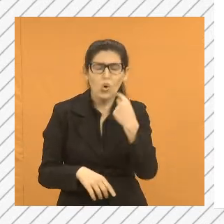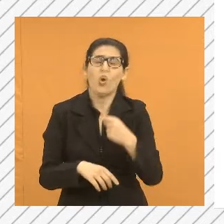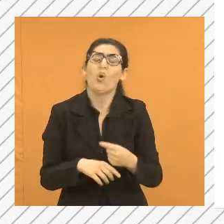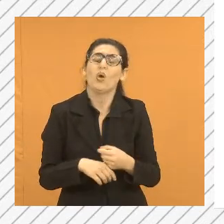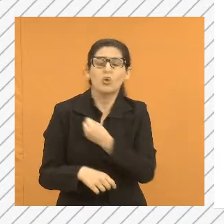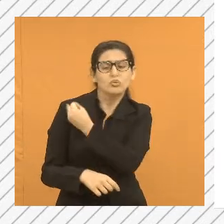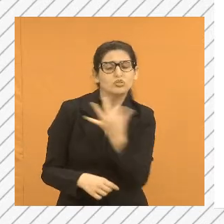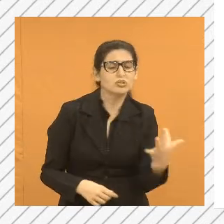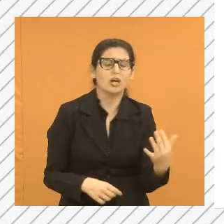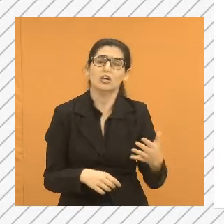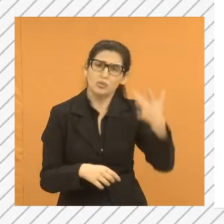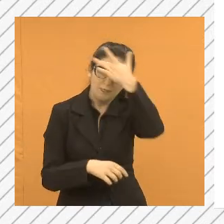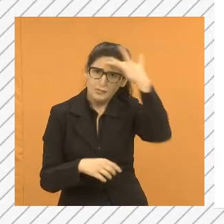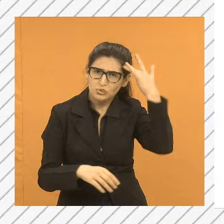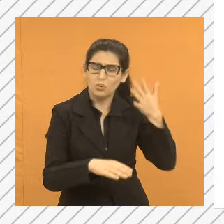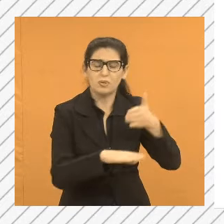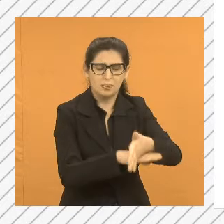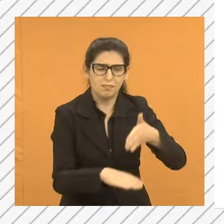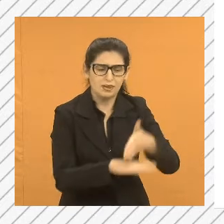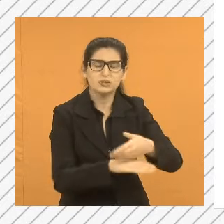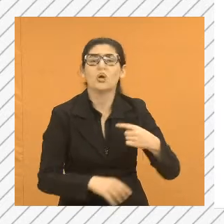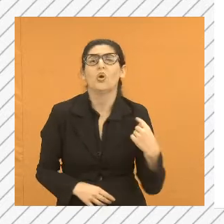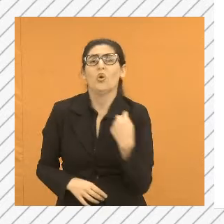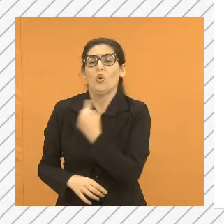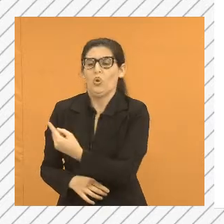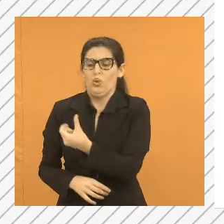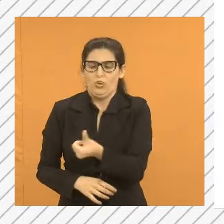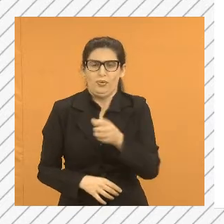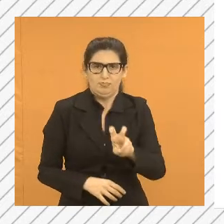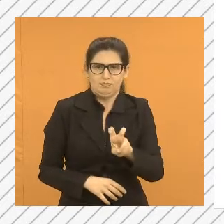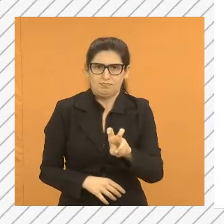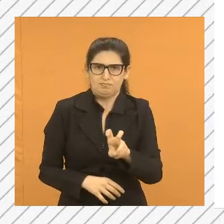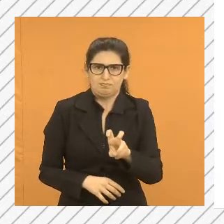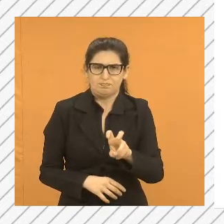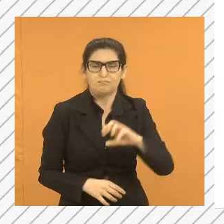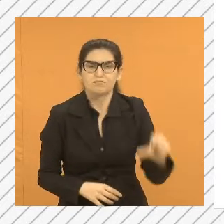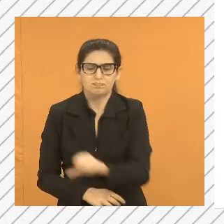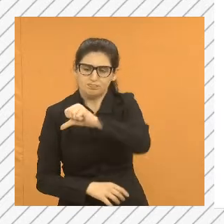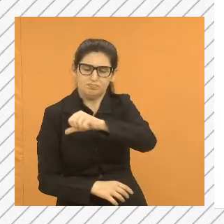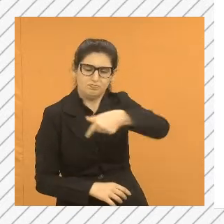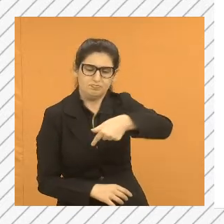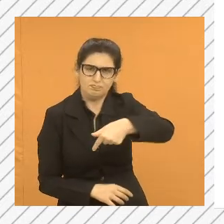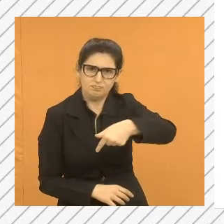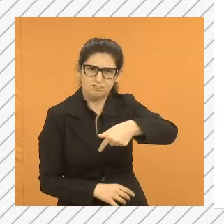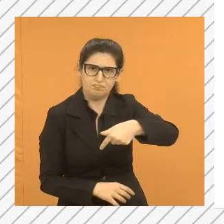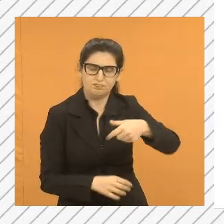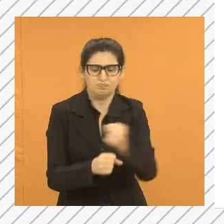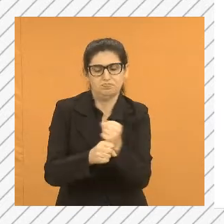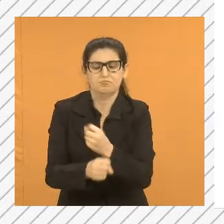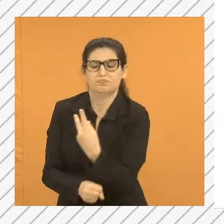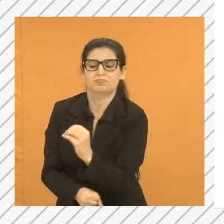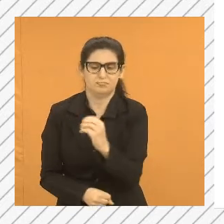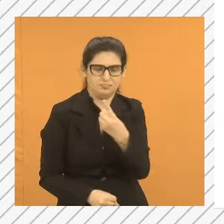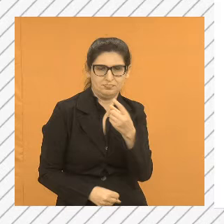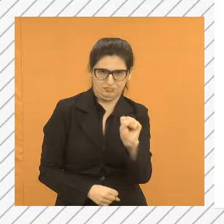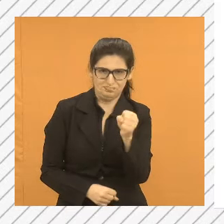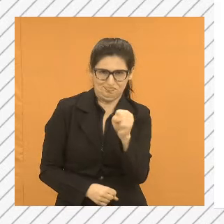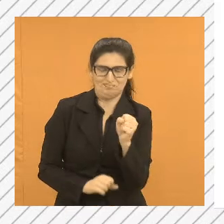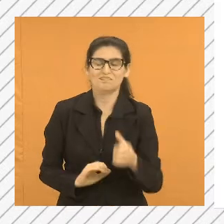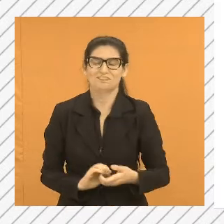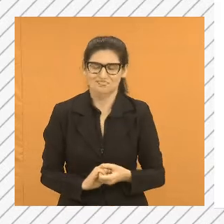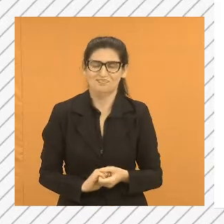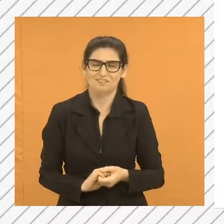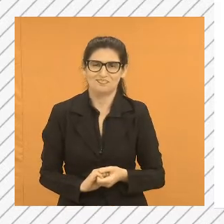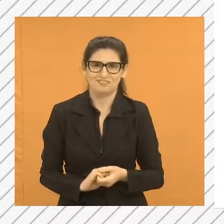número de participantes, vocês podem ver aí, de 165 para 97 em 2018.